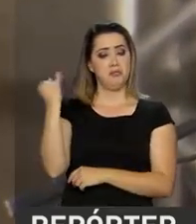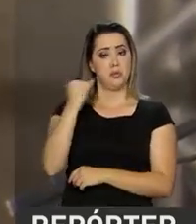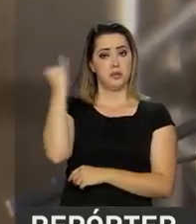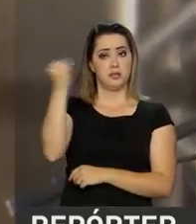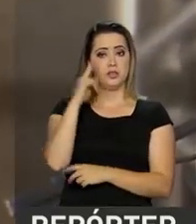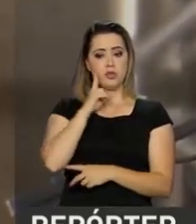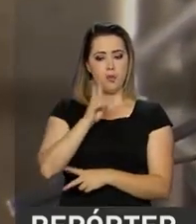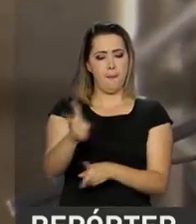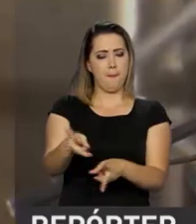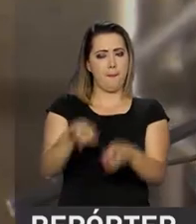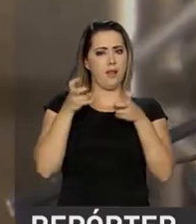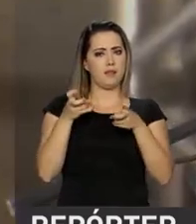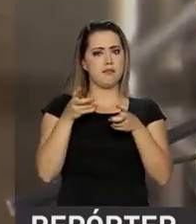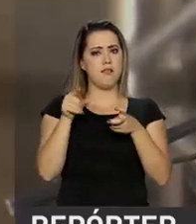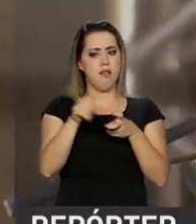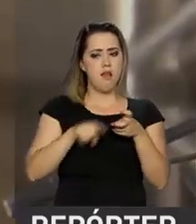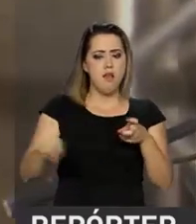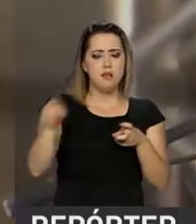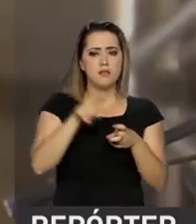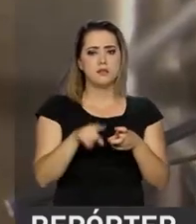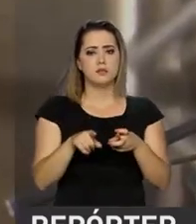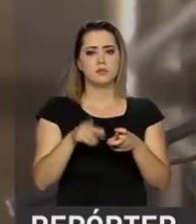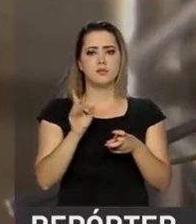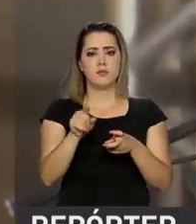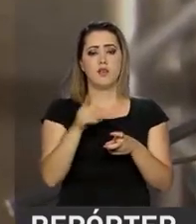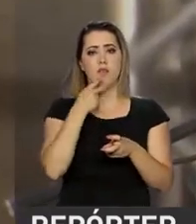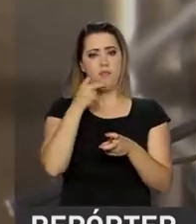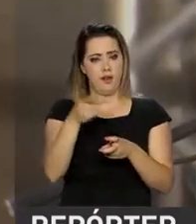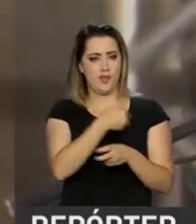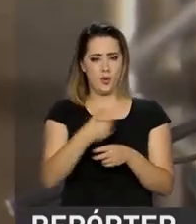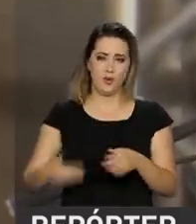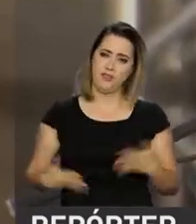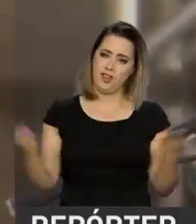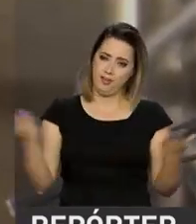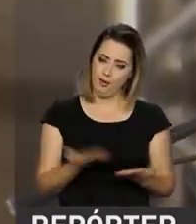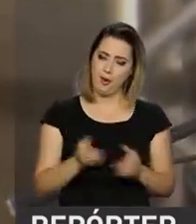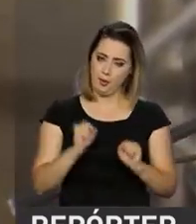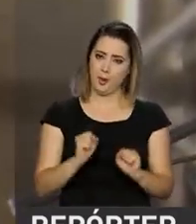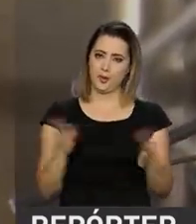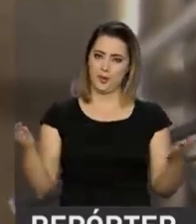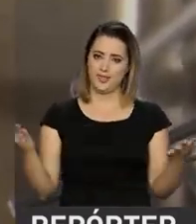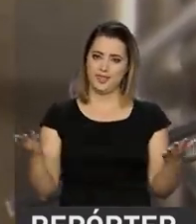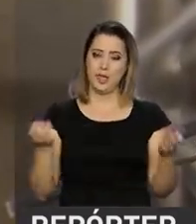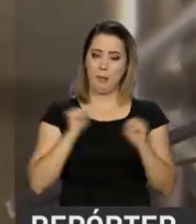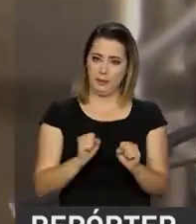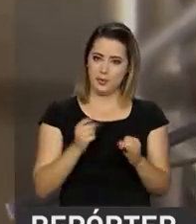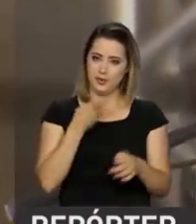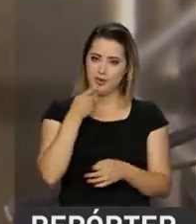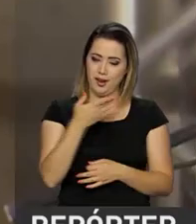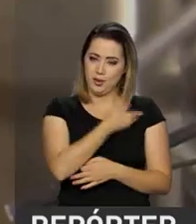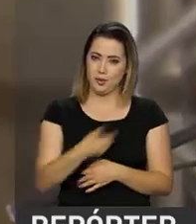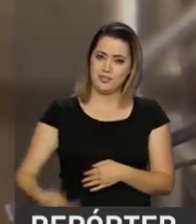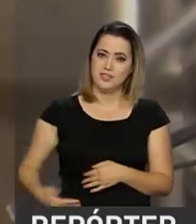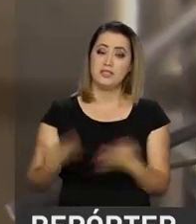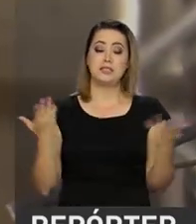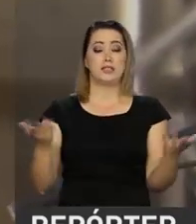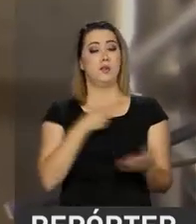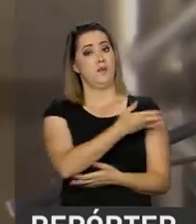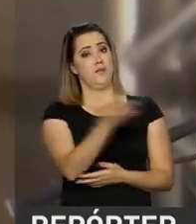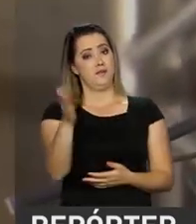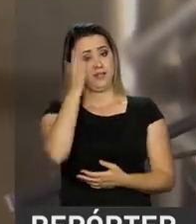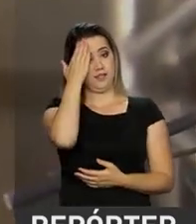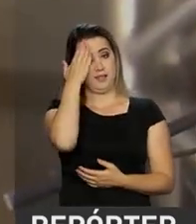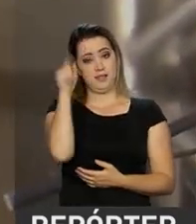meus senhores senhoras eh eu vou fazer um pouco de propaganda do governo aqui pode né mas vocês sabem que quando eu vejo que